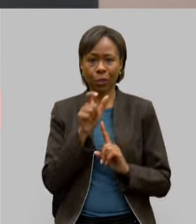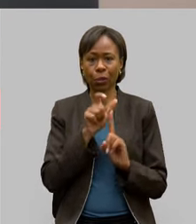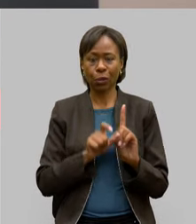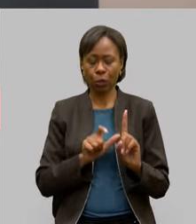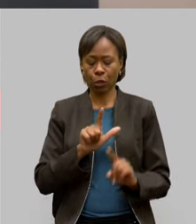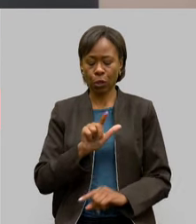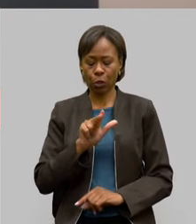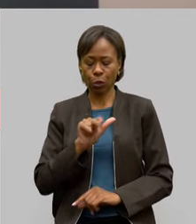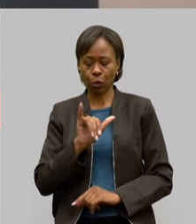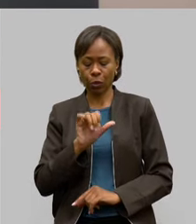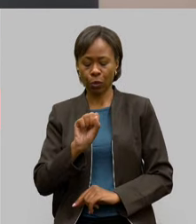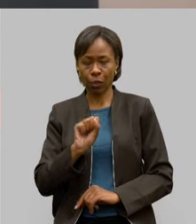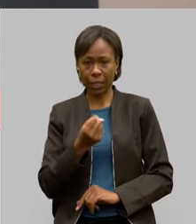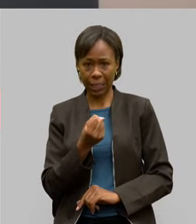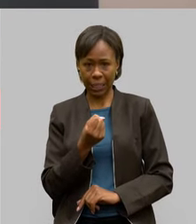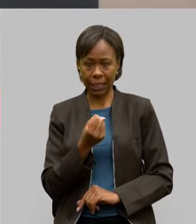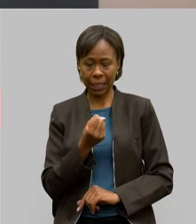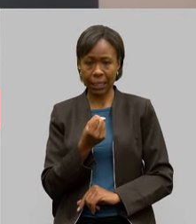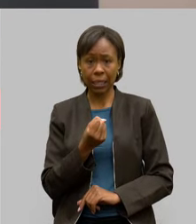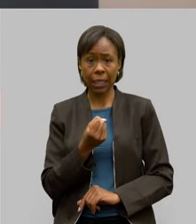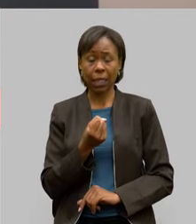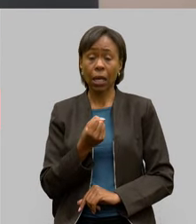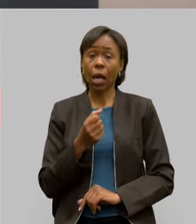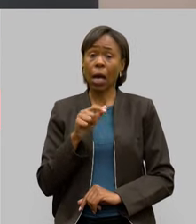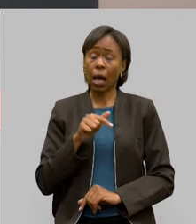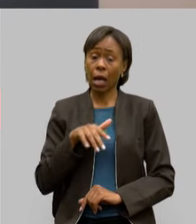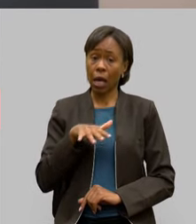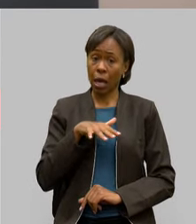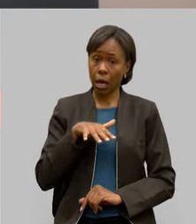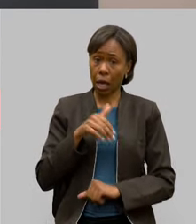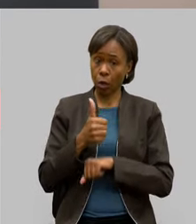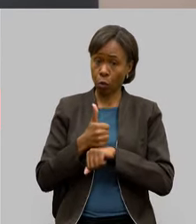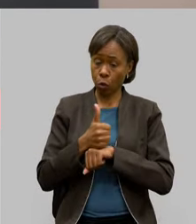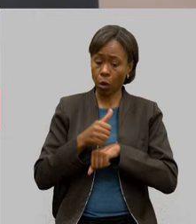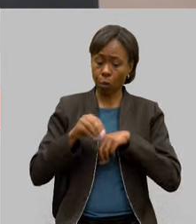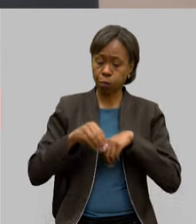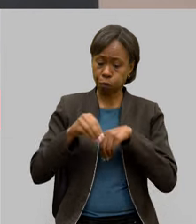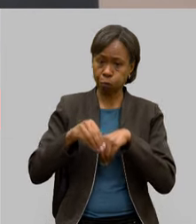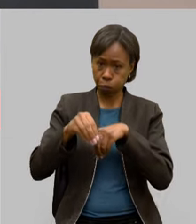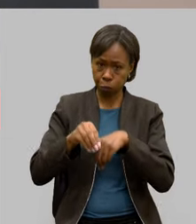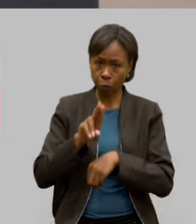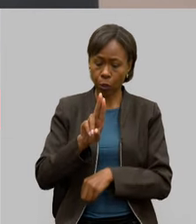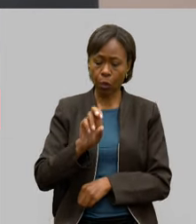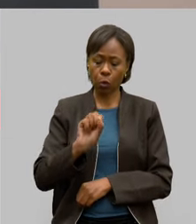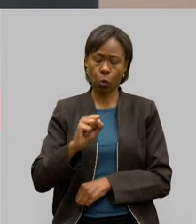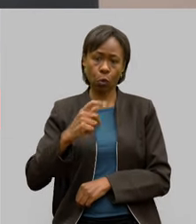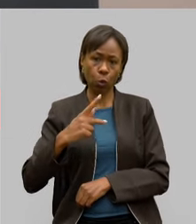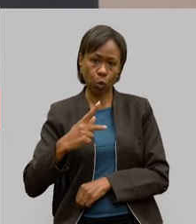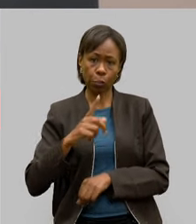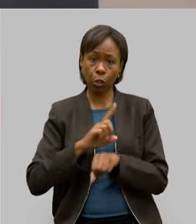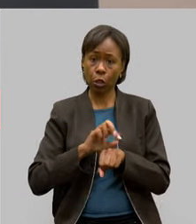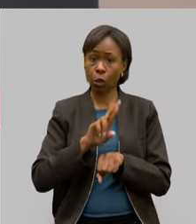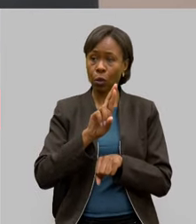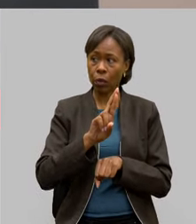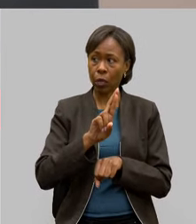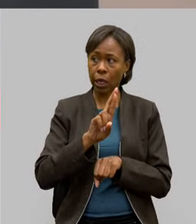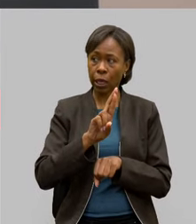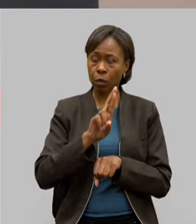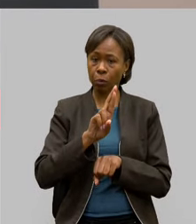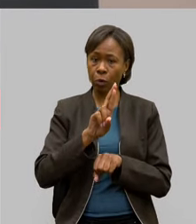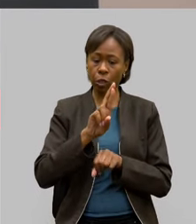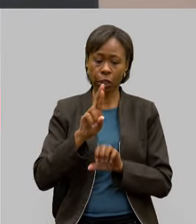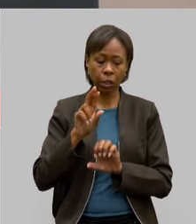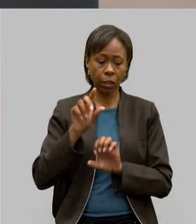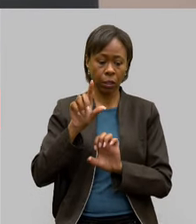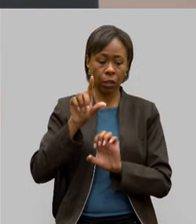Cláudio paterno Silveira agrônomo pela esal USP e Doutor em entomologia pela UFLA